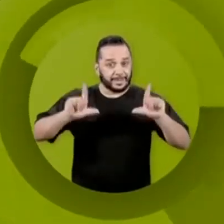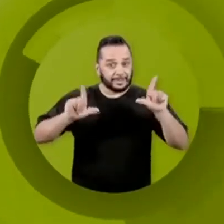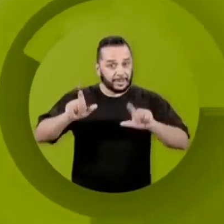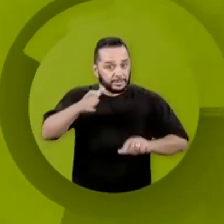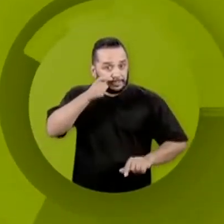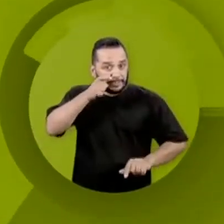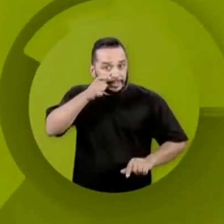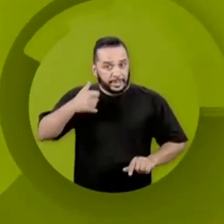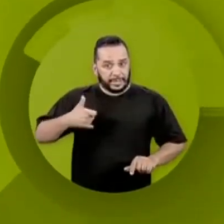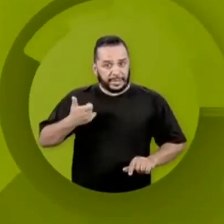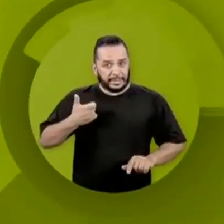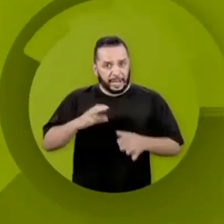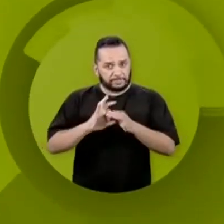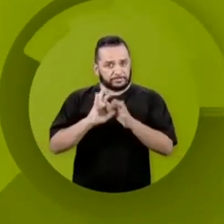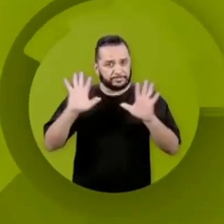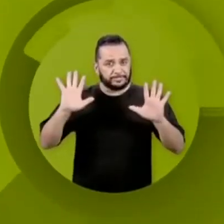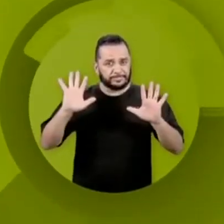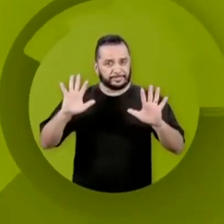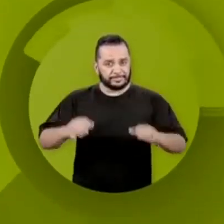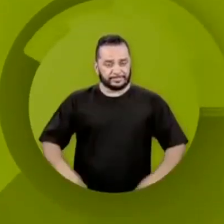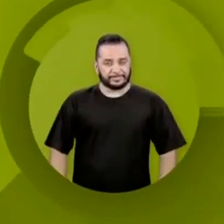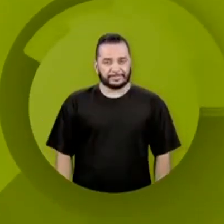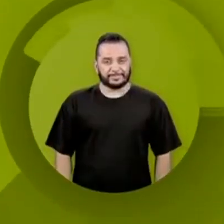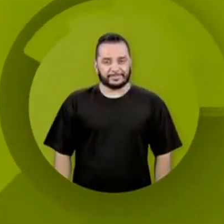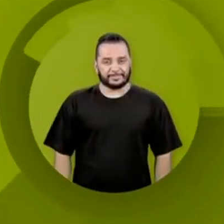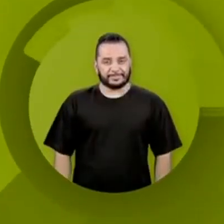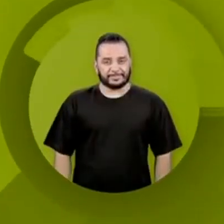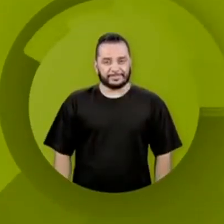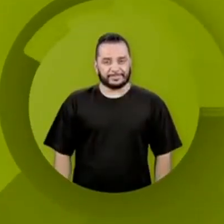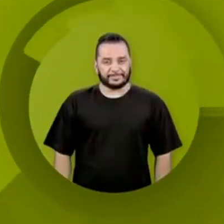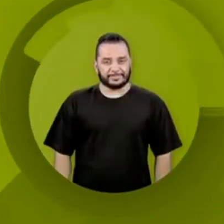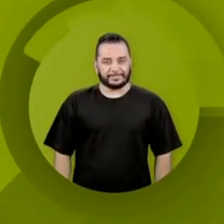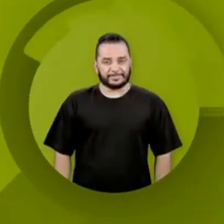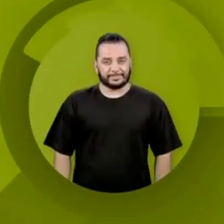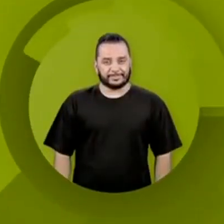A seguir é livre para todos os públicos.